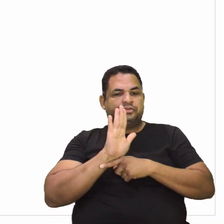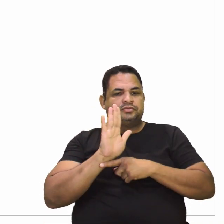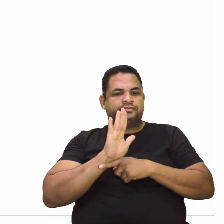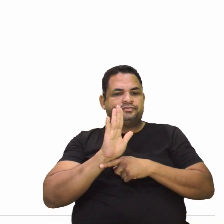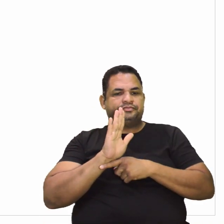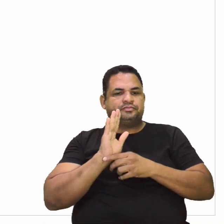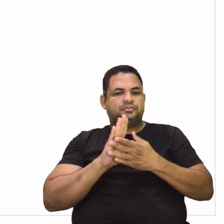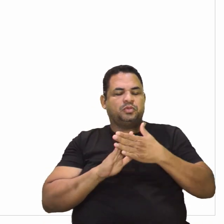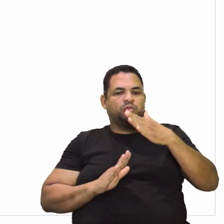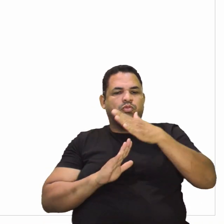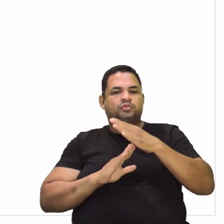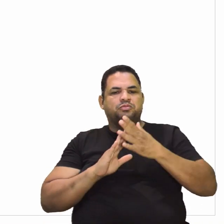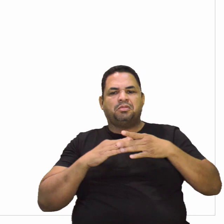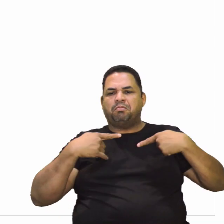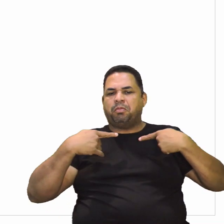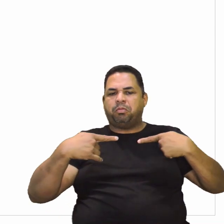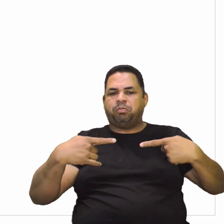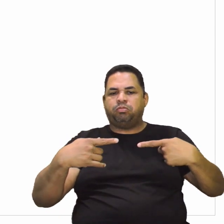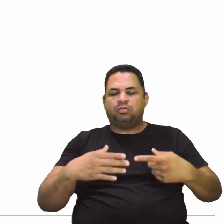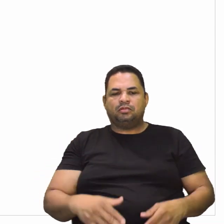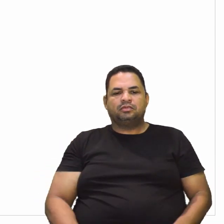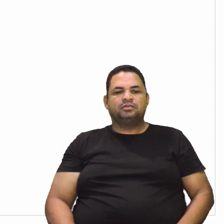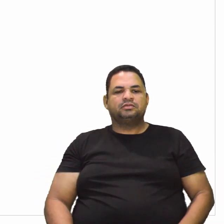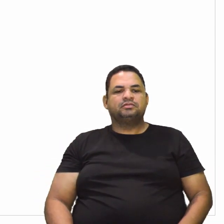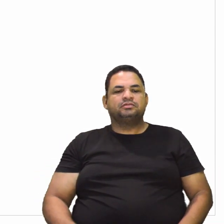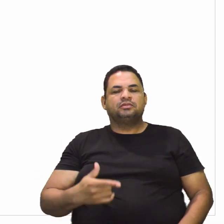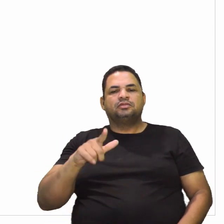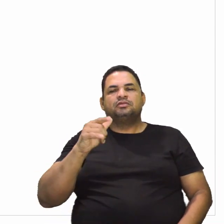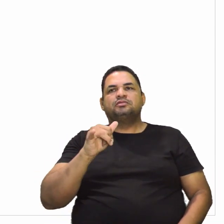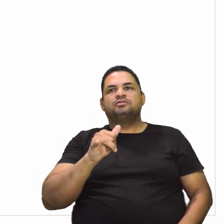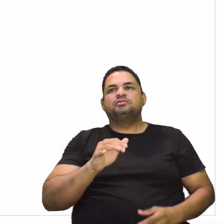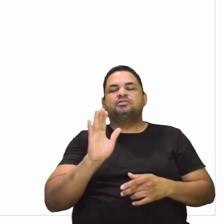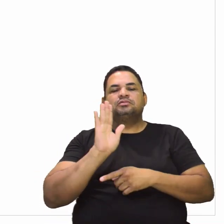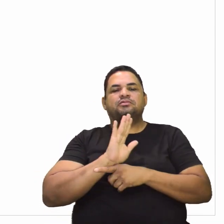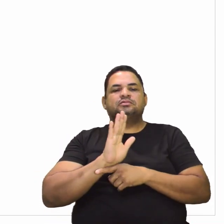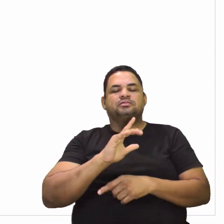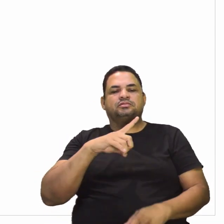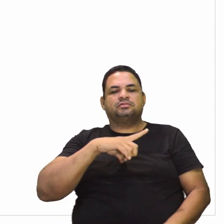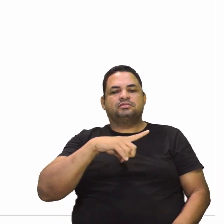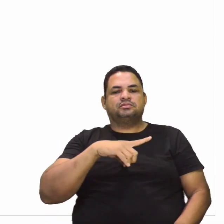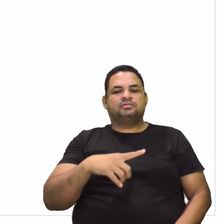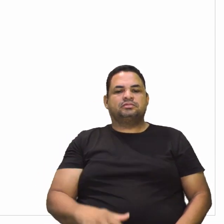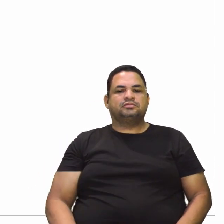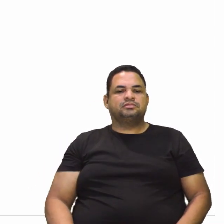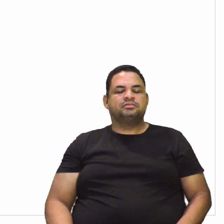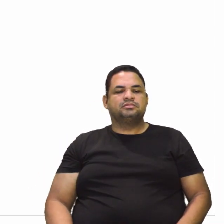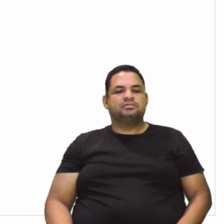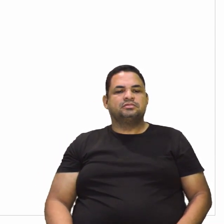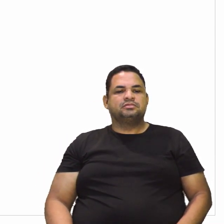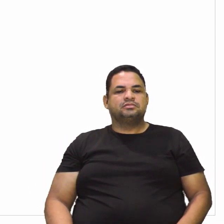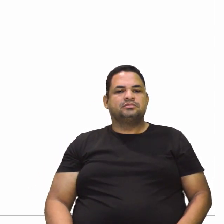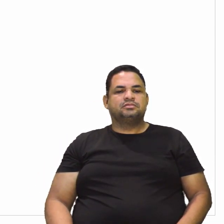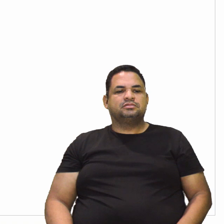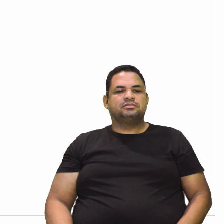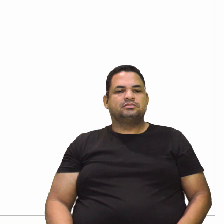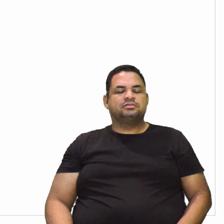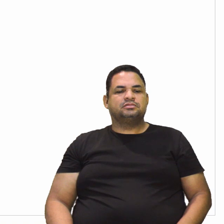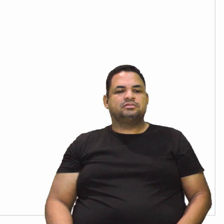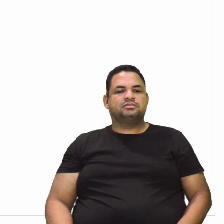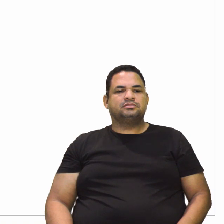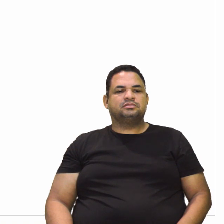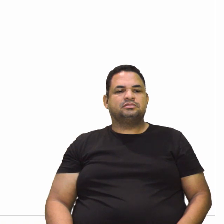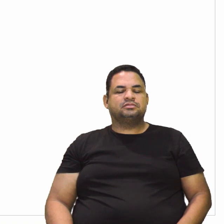Último Guerreiro, por exemplo, me dá aí exemplo de outros filmes. O Último Guerreiro, eu lembro muito do Último Guerreiro,